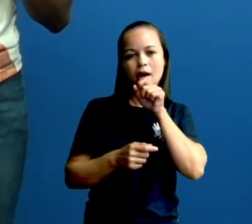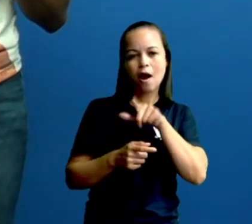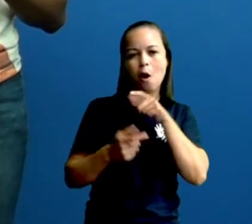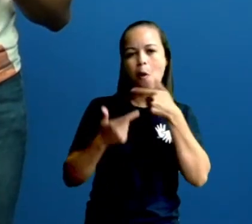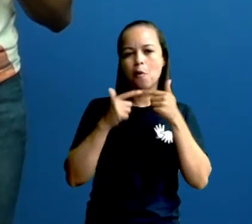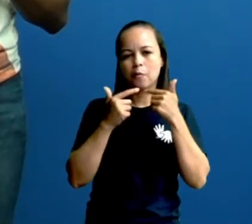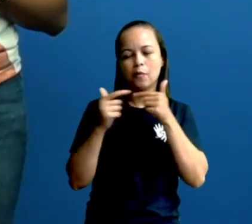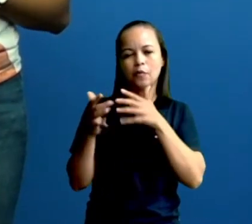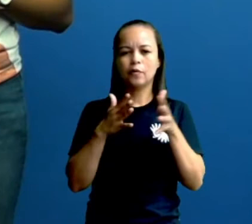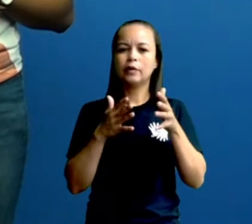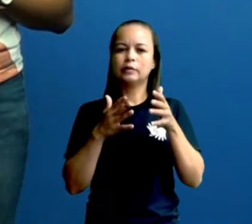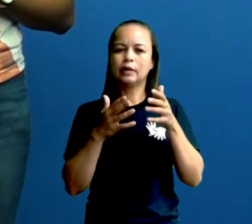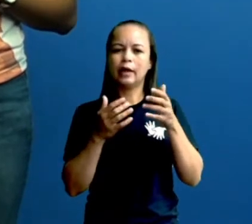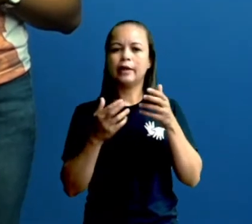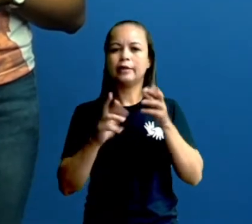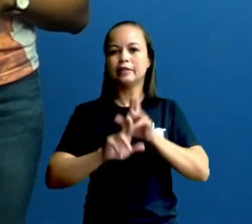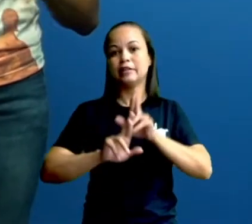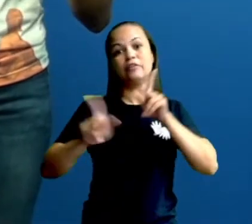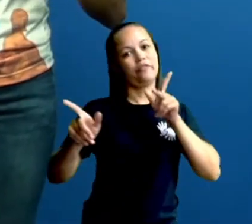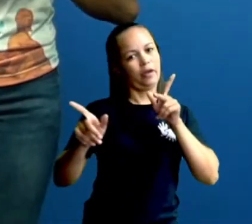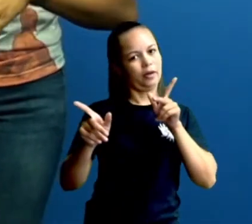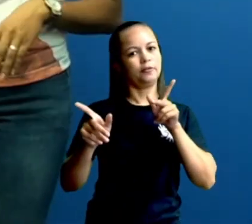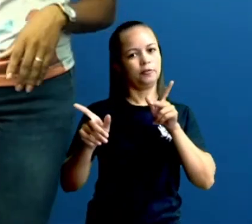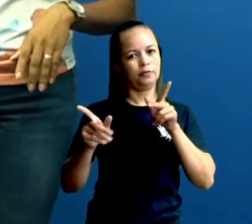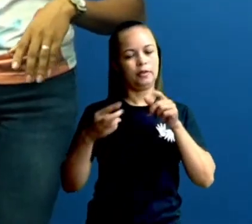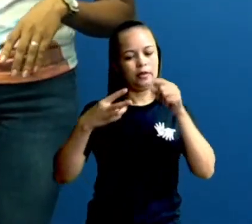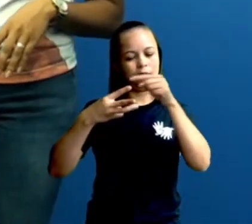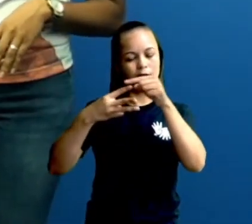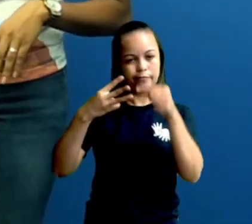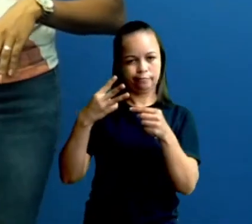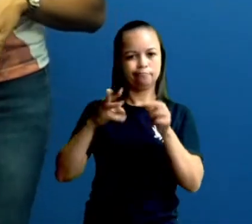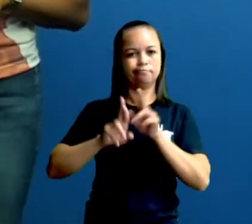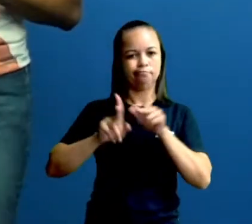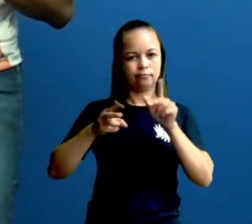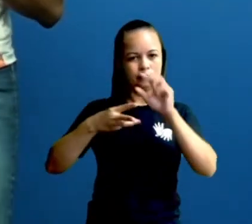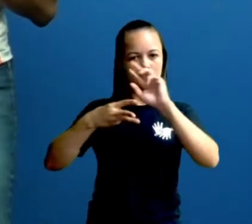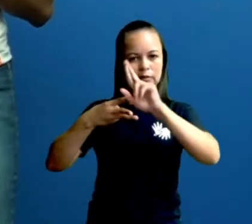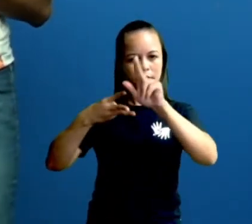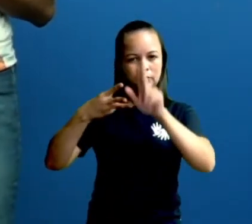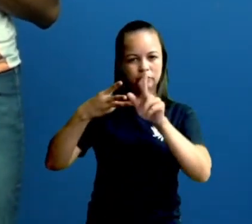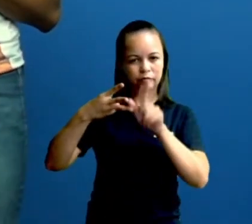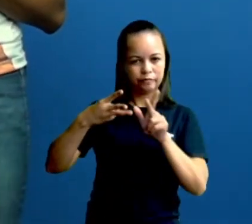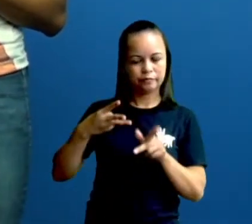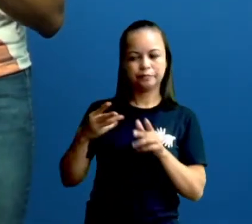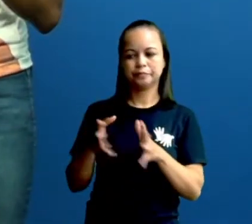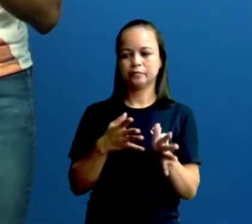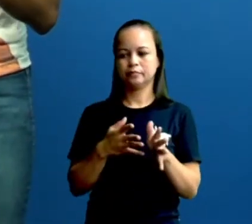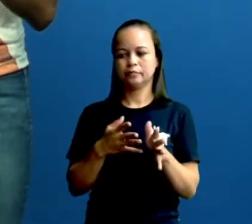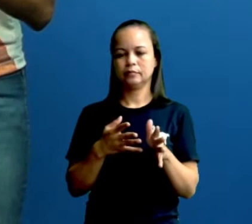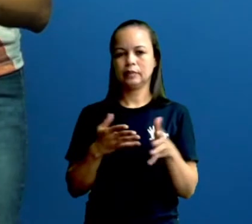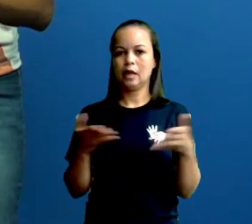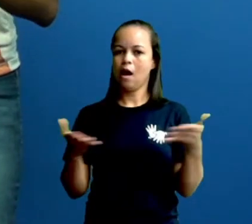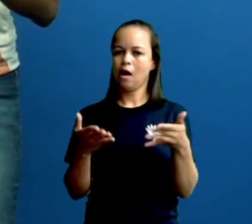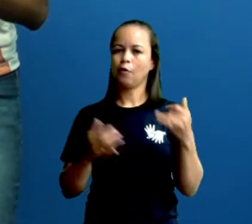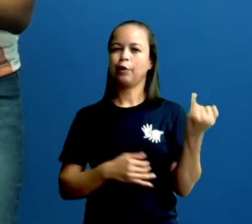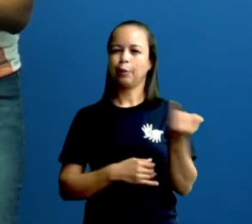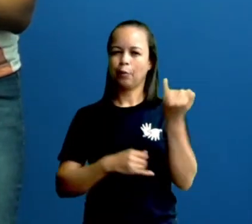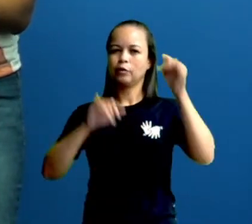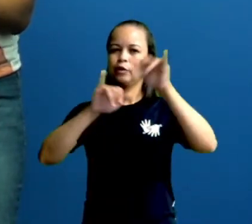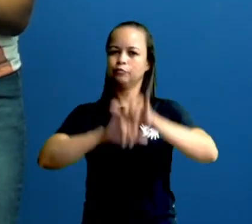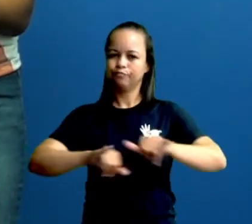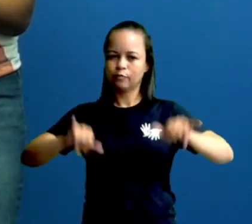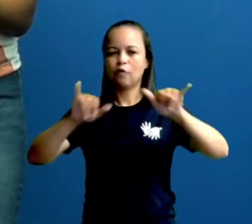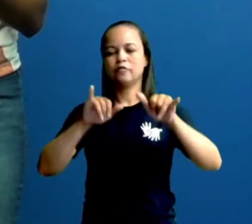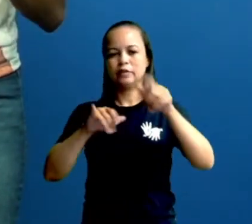é bom vocês ficarem ligadinhos, certo? Agora, olha esse aviso aí, super importante, você que